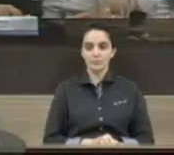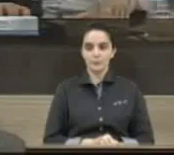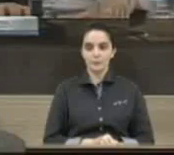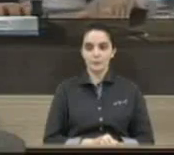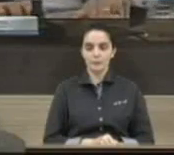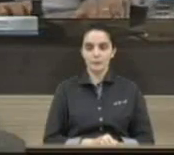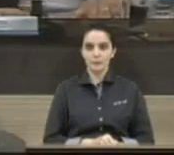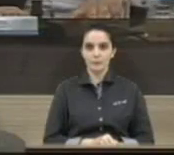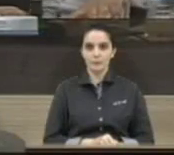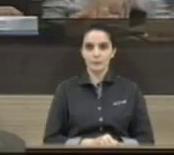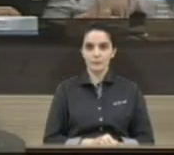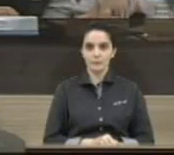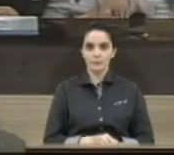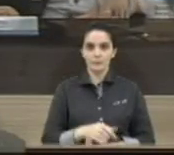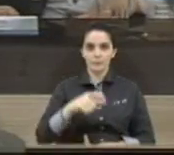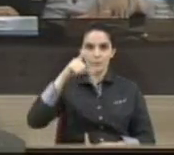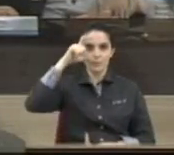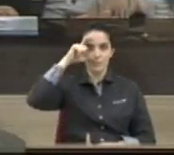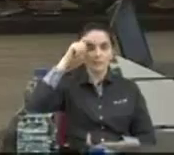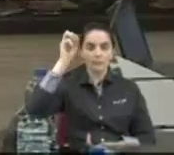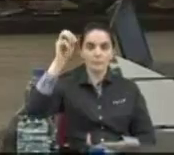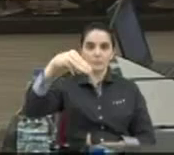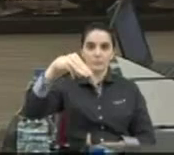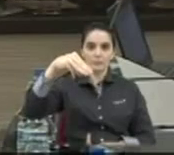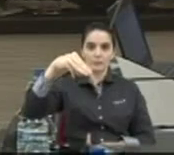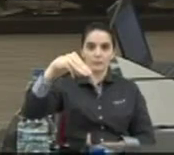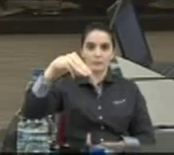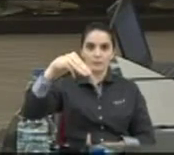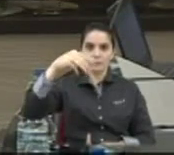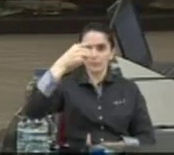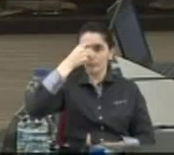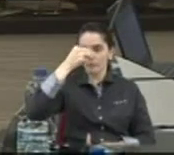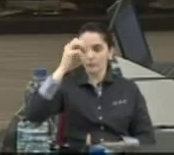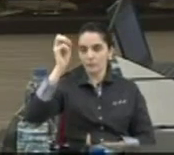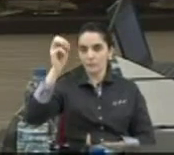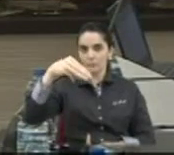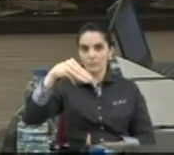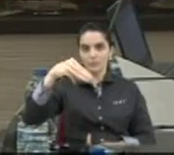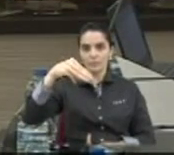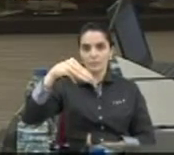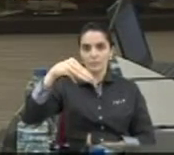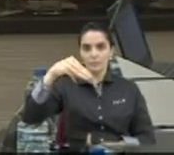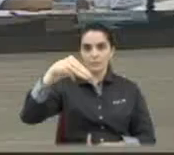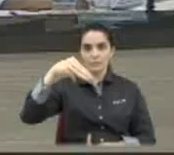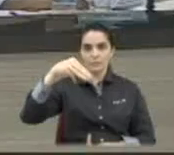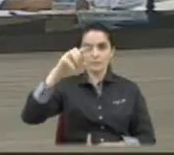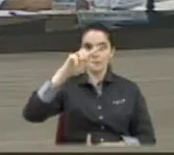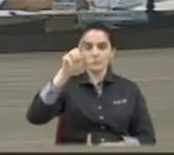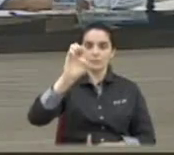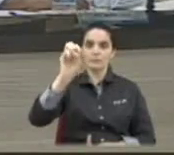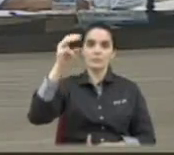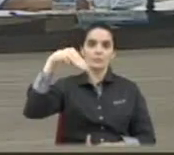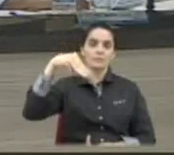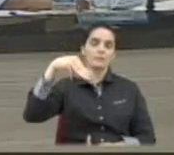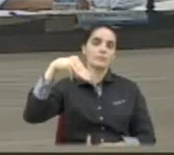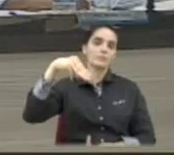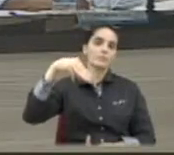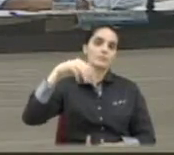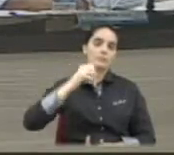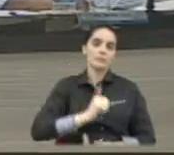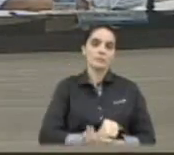Vereador Farid. Sim. Vereador Dinho. Sim. Vereador Zé da Mix. Sim.